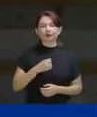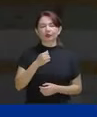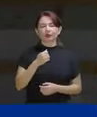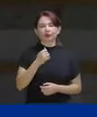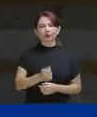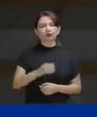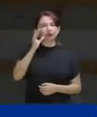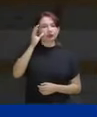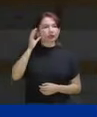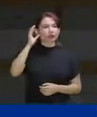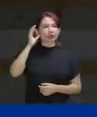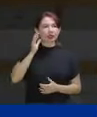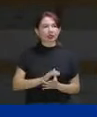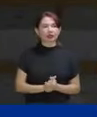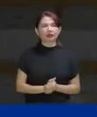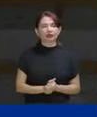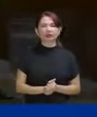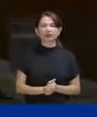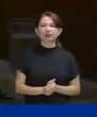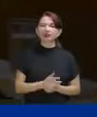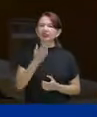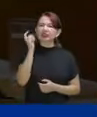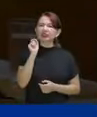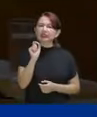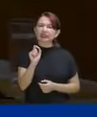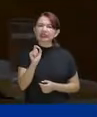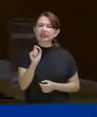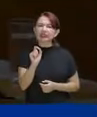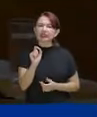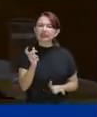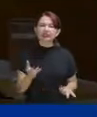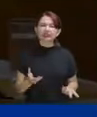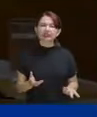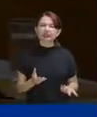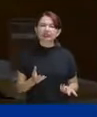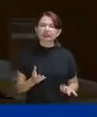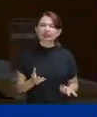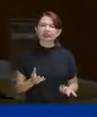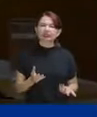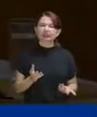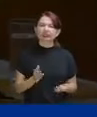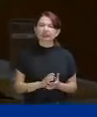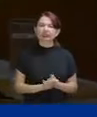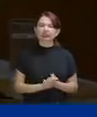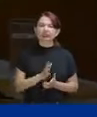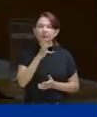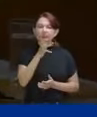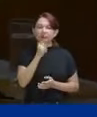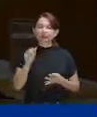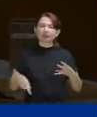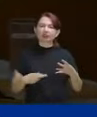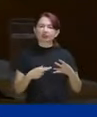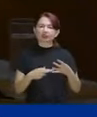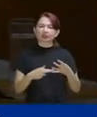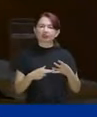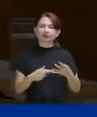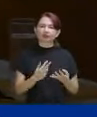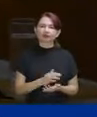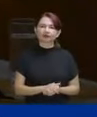Antônio. Quem é que está interpondo esse desembargador Carmo Antônio.